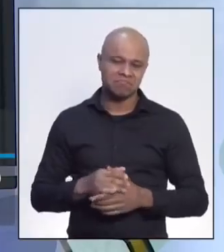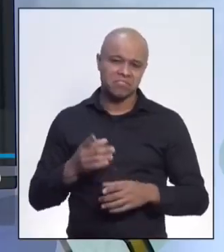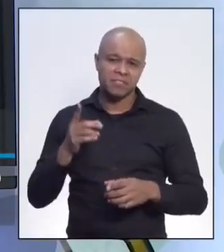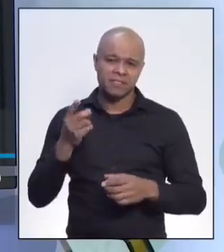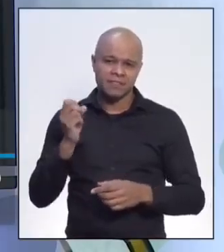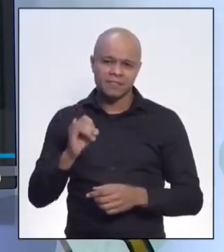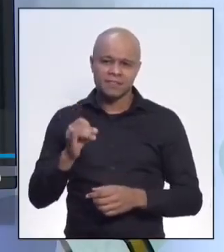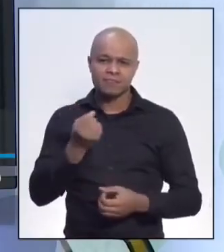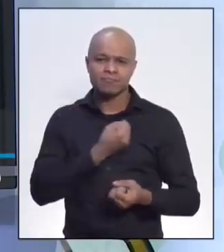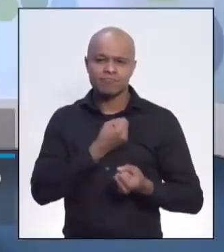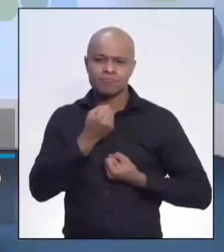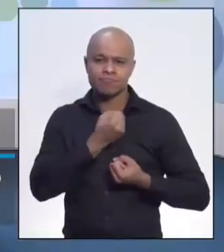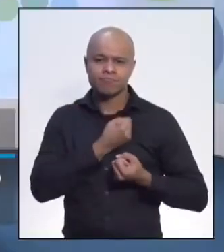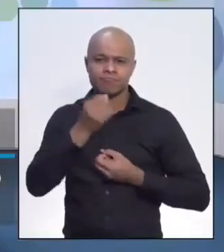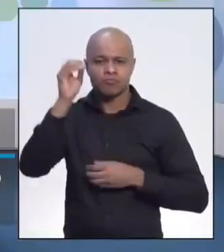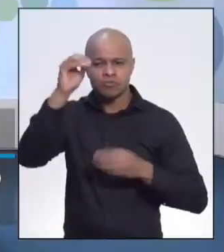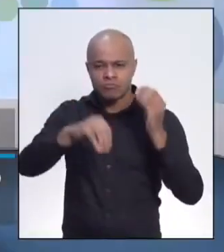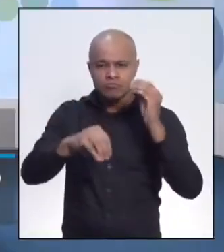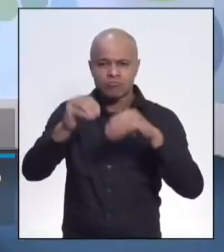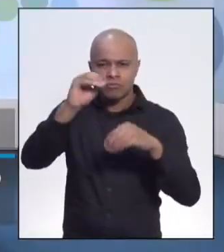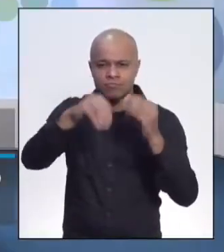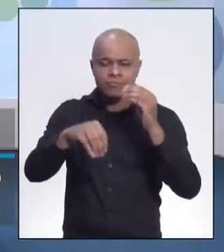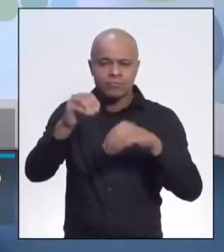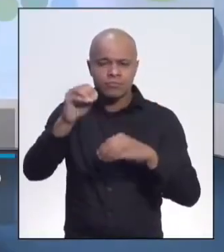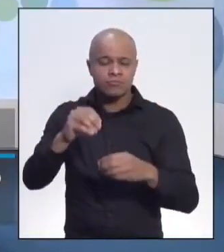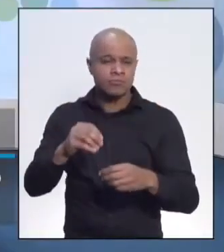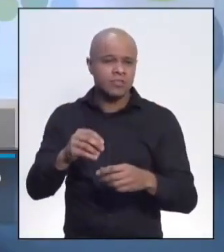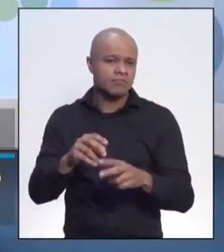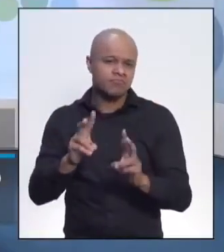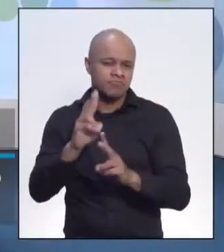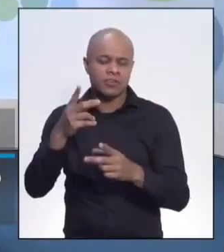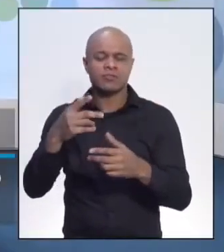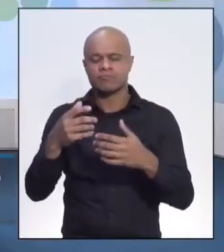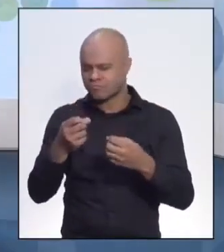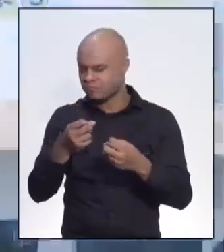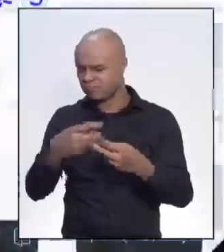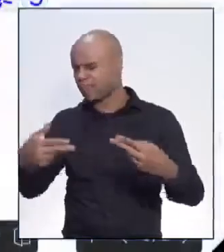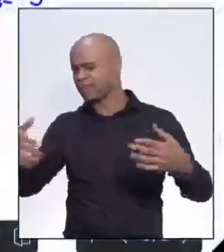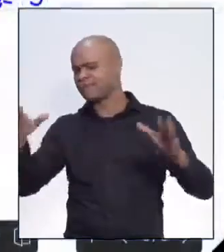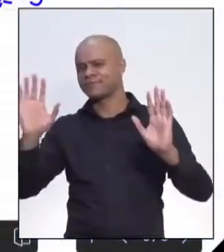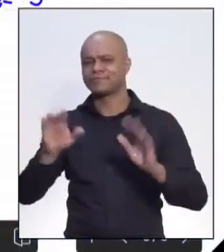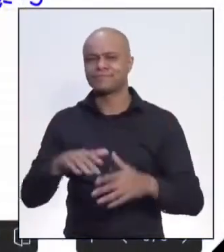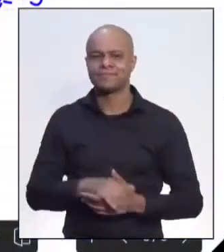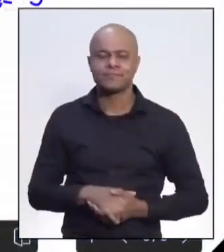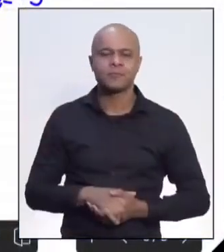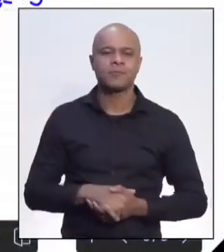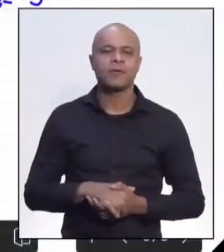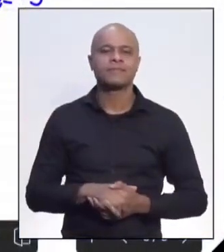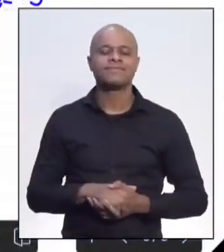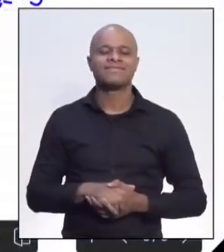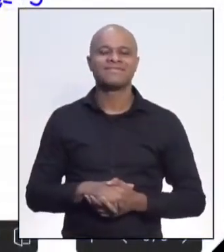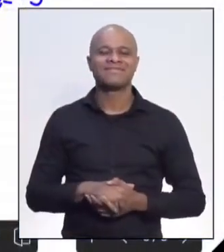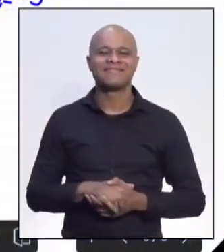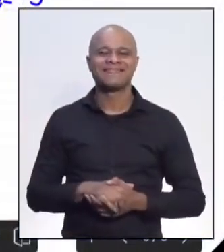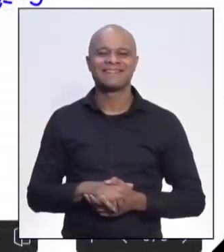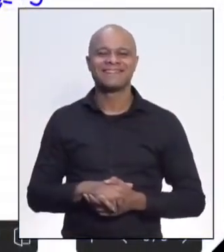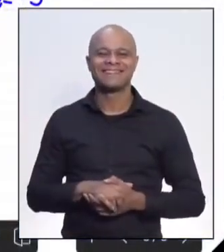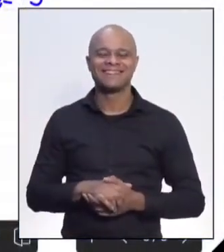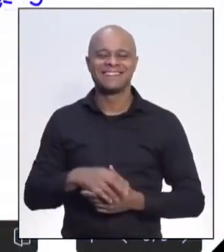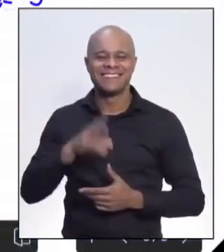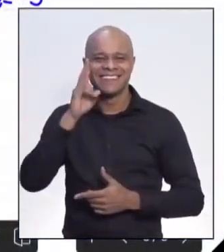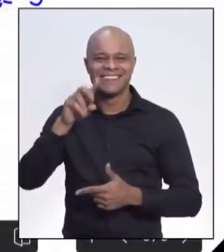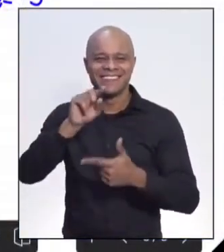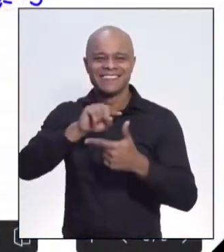valores para y. Vou até sair da frente para quem quiser olhar o negócio estranho que ficou meu gráfico,